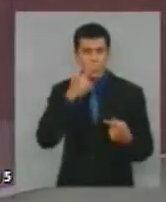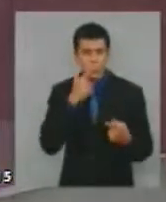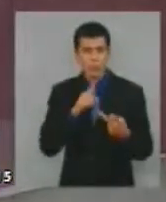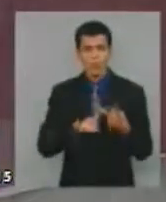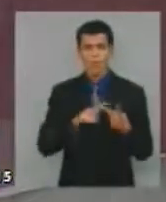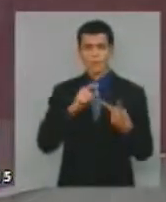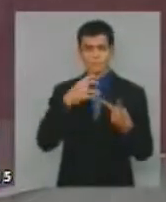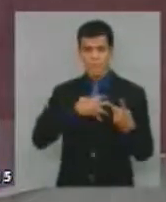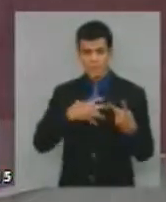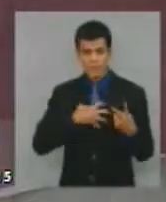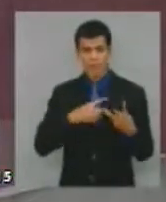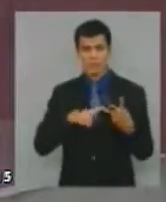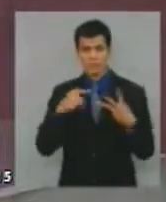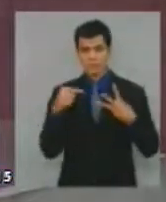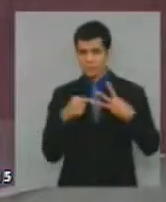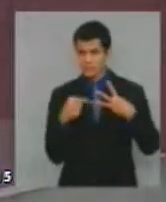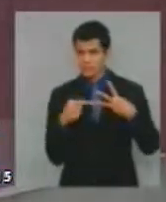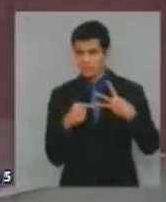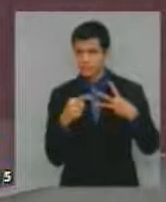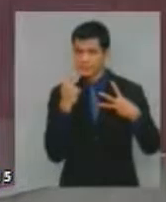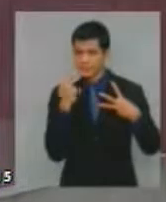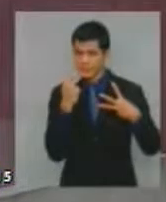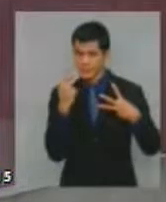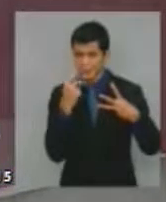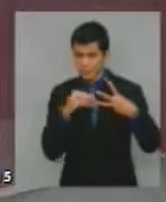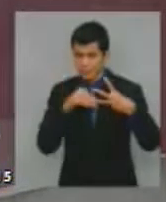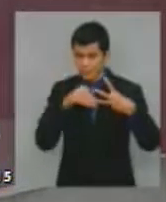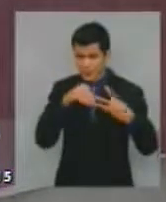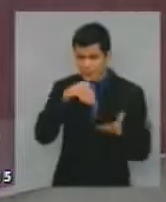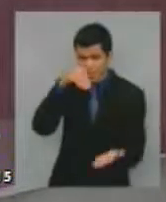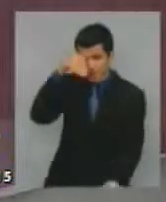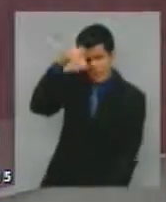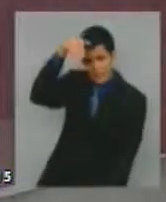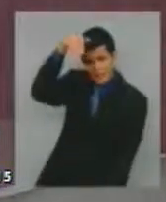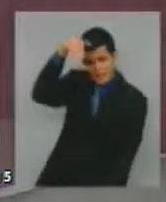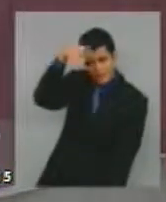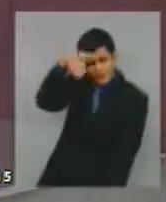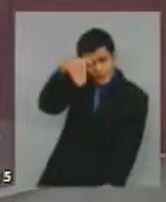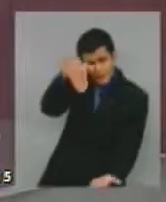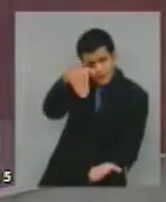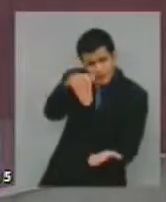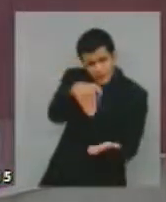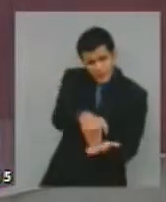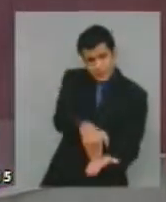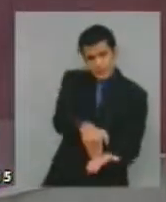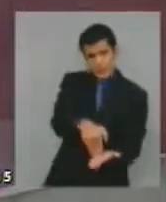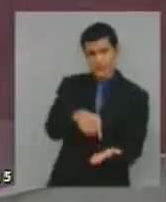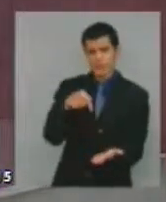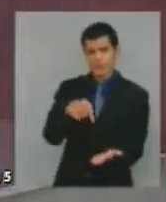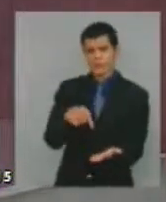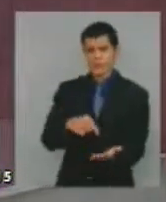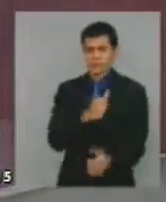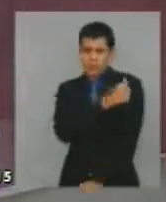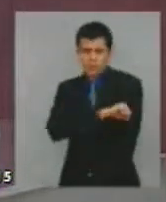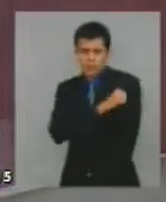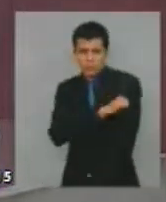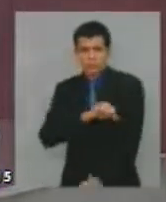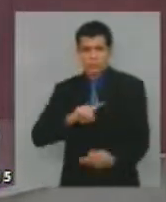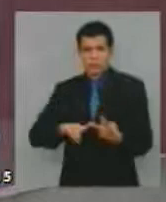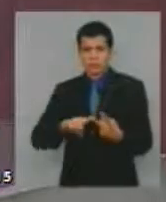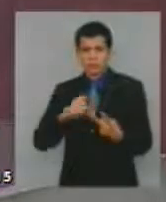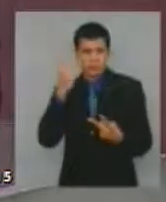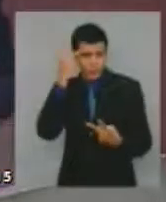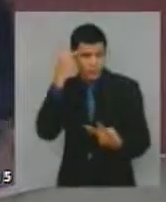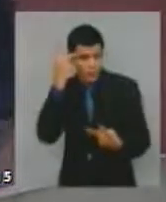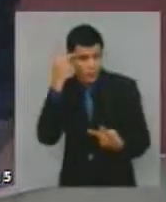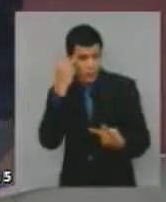Ceará. Lá no final, aí você bota, por exemplo, estados que tinham altíssimo nível de violência, que conseguiram baixar em uma década, Rio de Janeiro, 17º, São